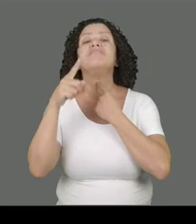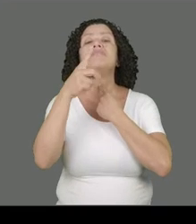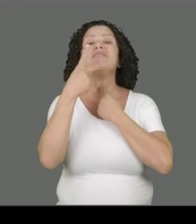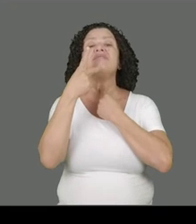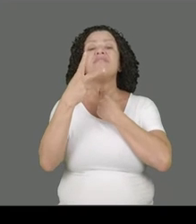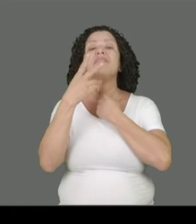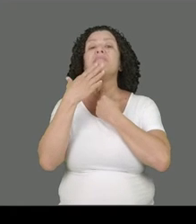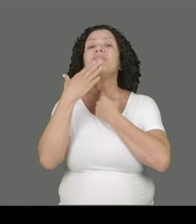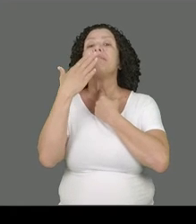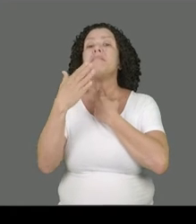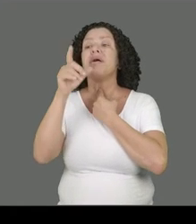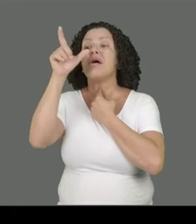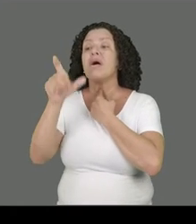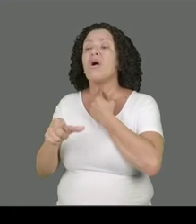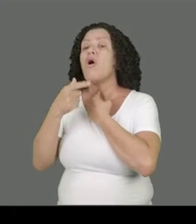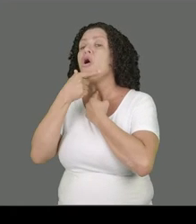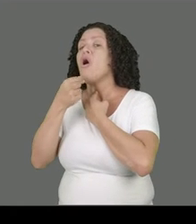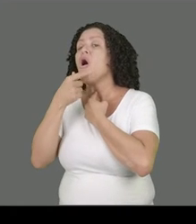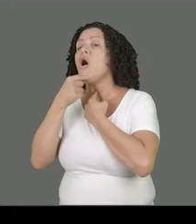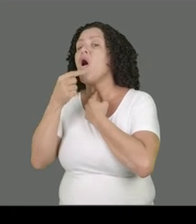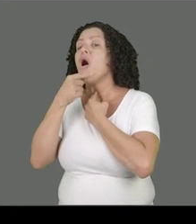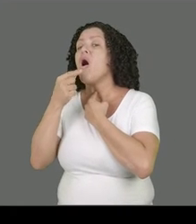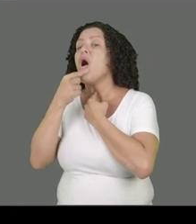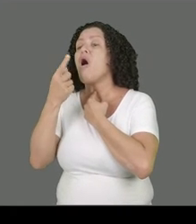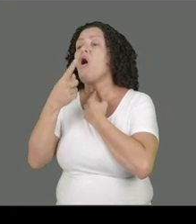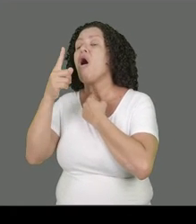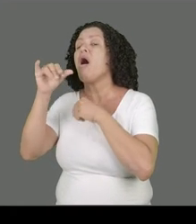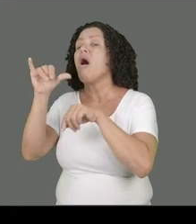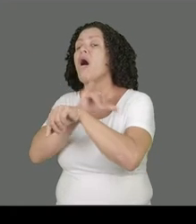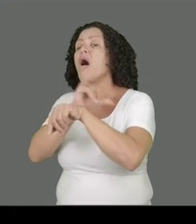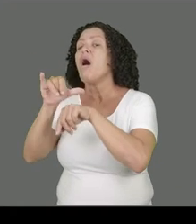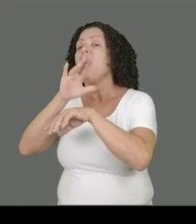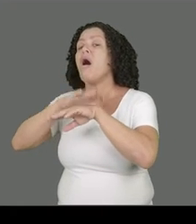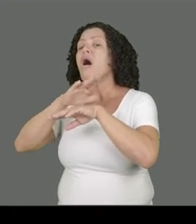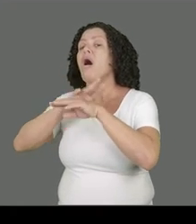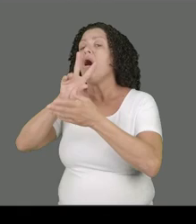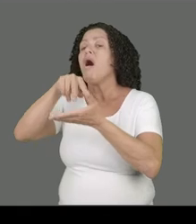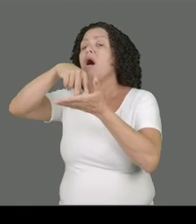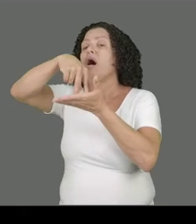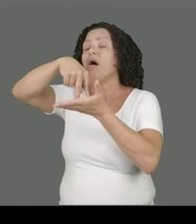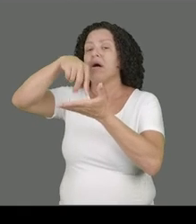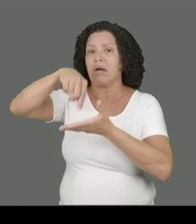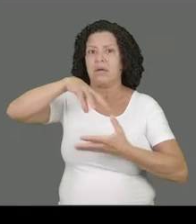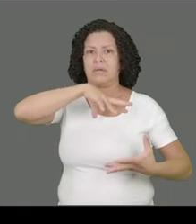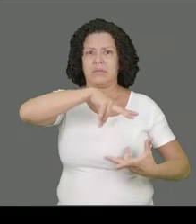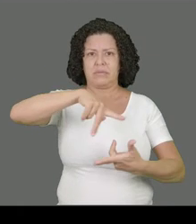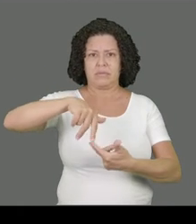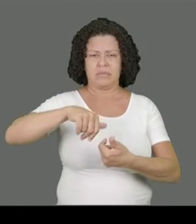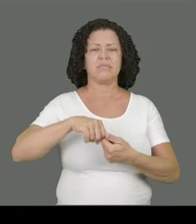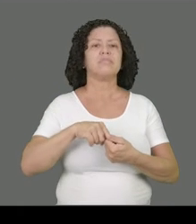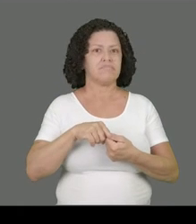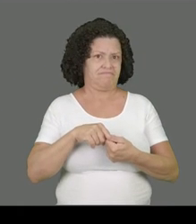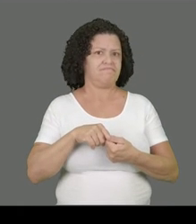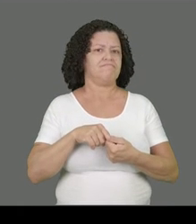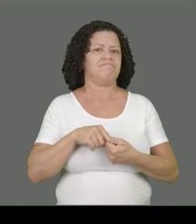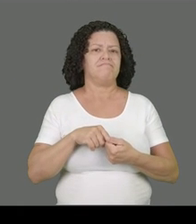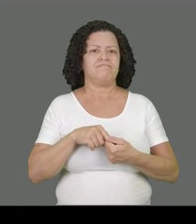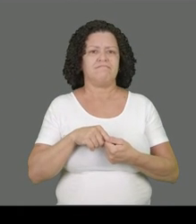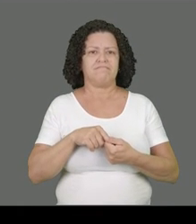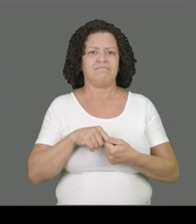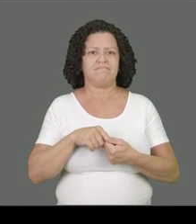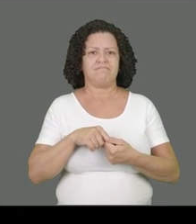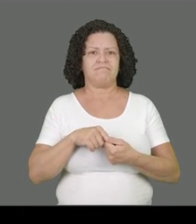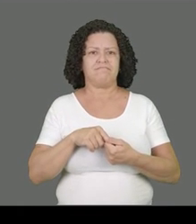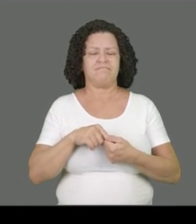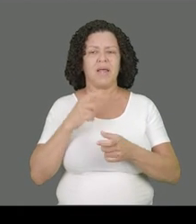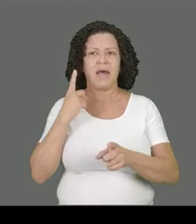esse desejo que o impele o homem à pesquisa dos meios de melhorar a sua posição, que